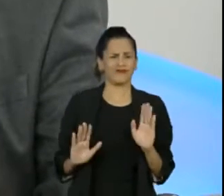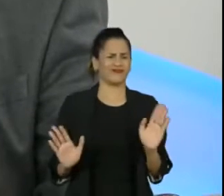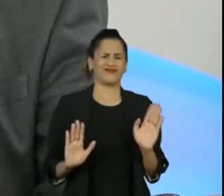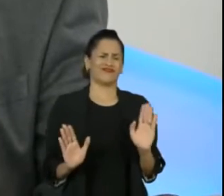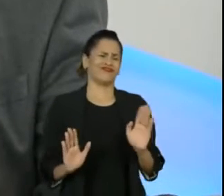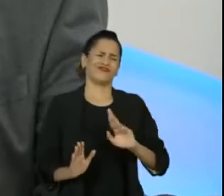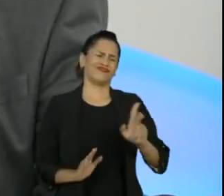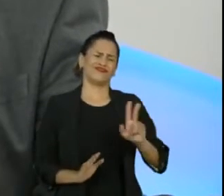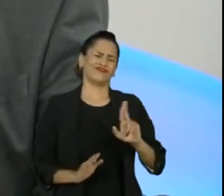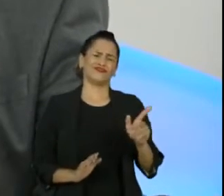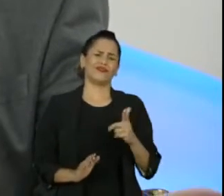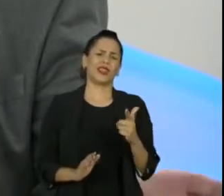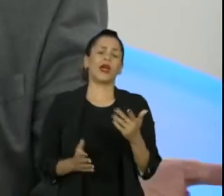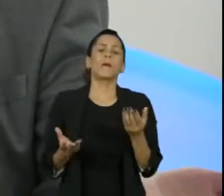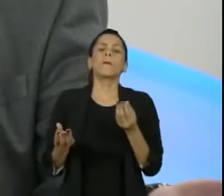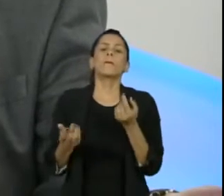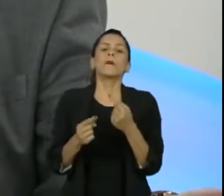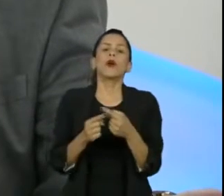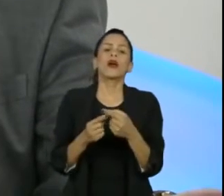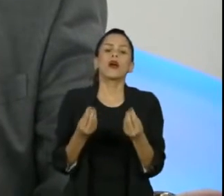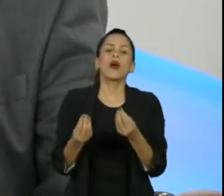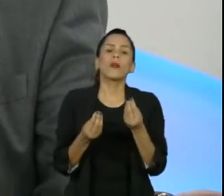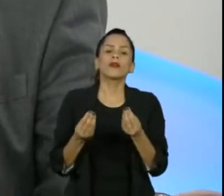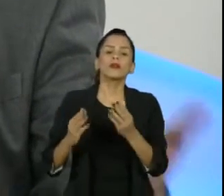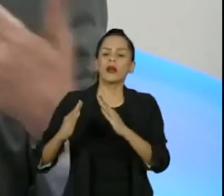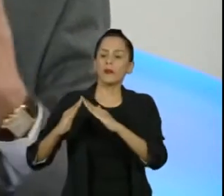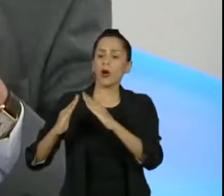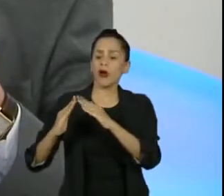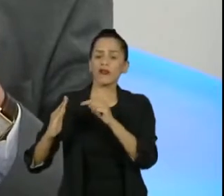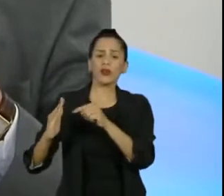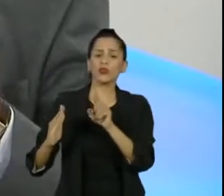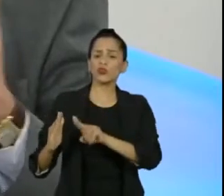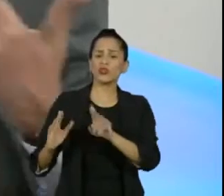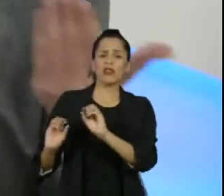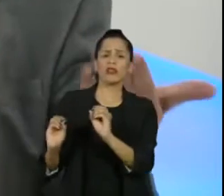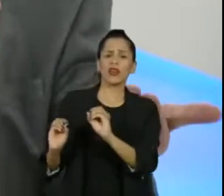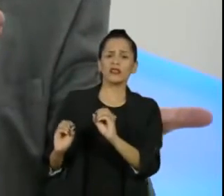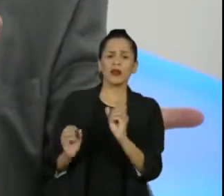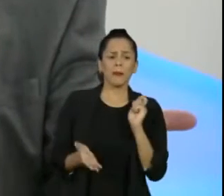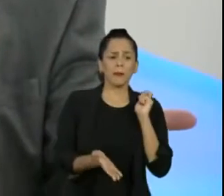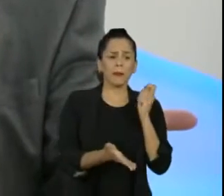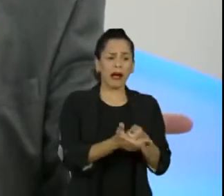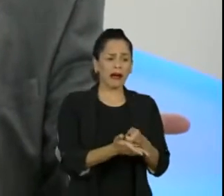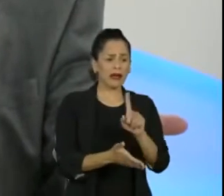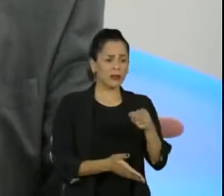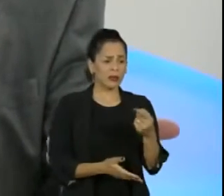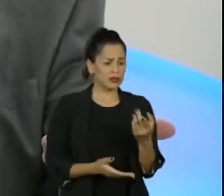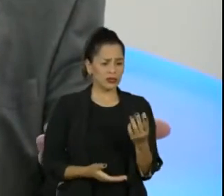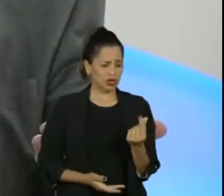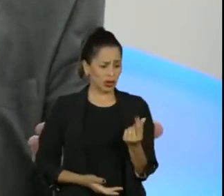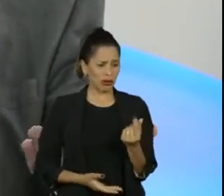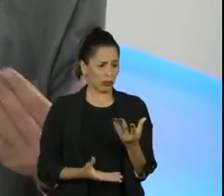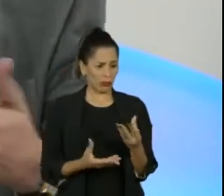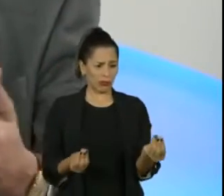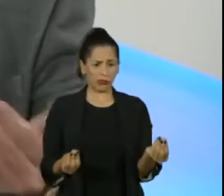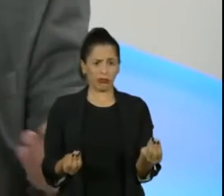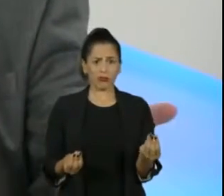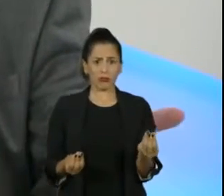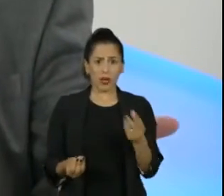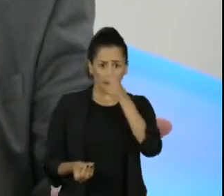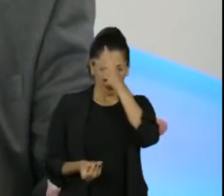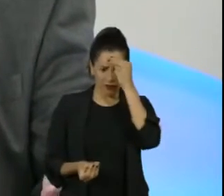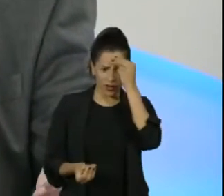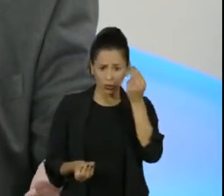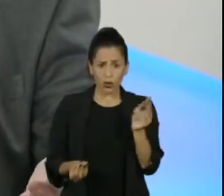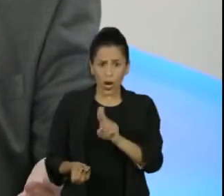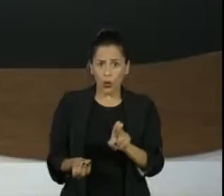juízo? Para quê? Eu vou ficar sem meu dinheiro e a Prefeitura também não vai poder pegar o dinheiro. Isso é